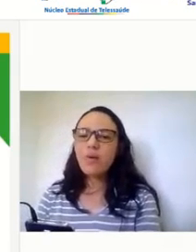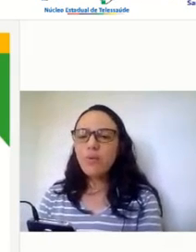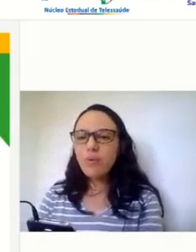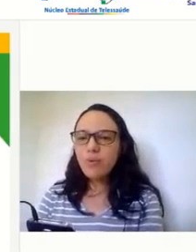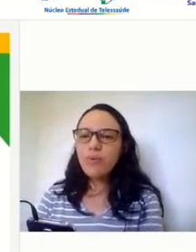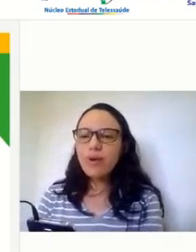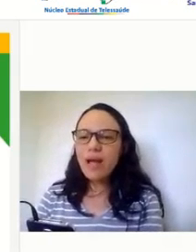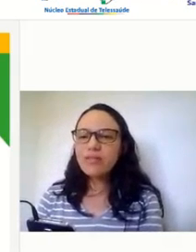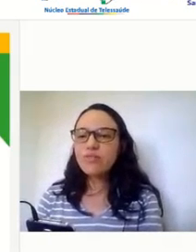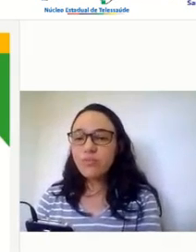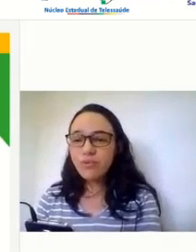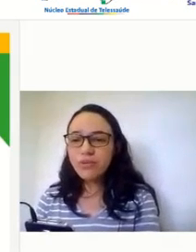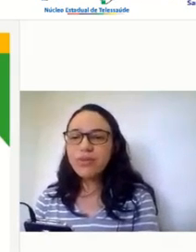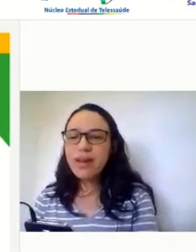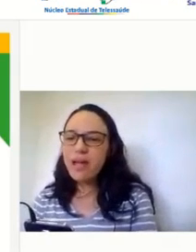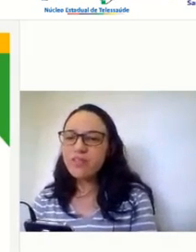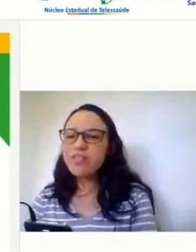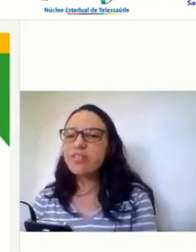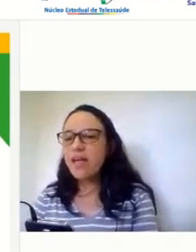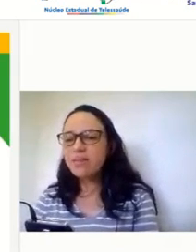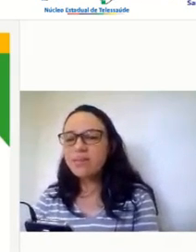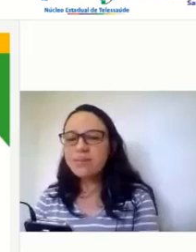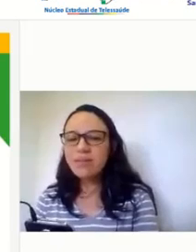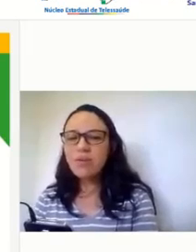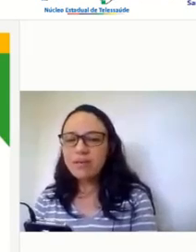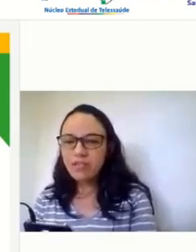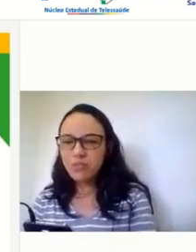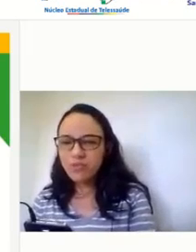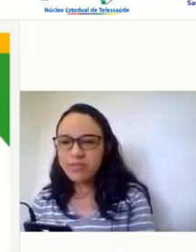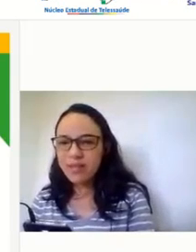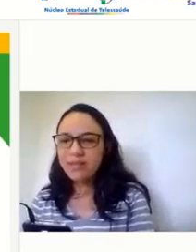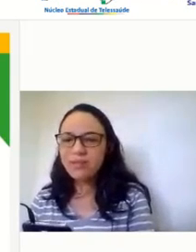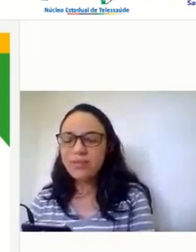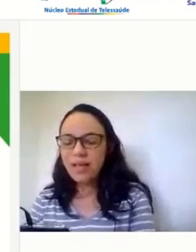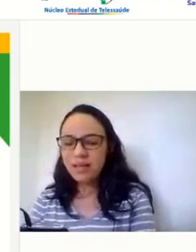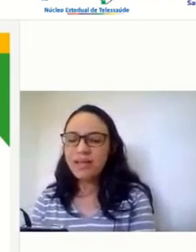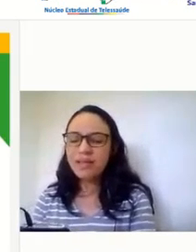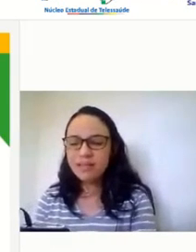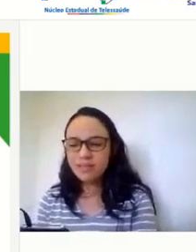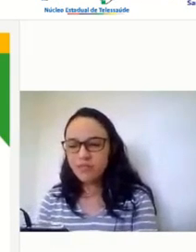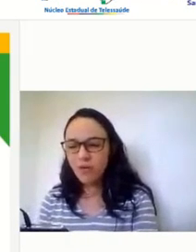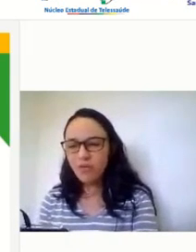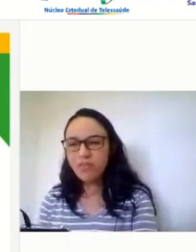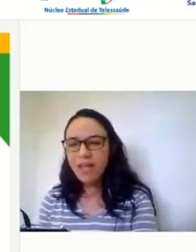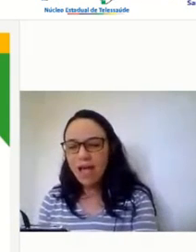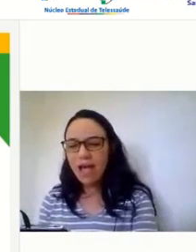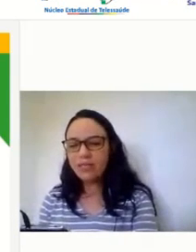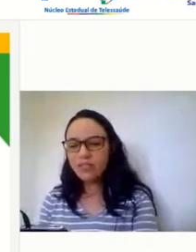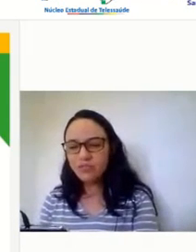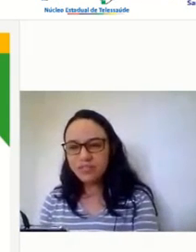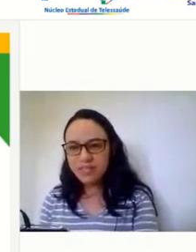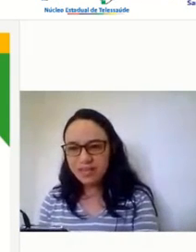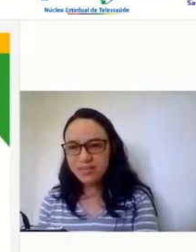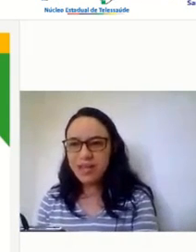abc por cento desenvolve a insuficiência respiratória